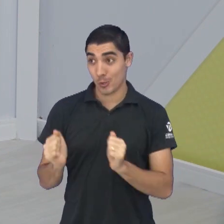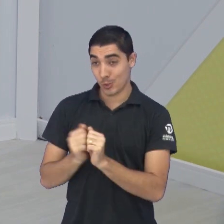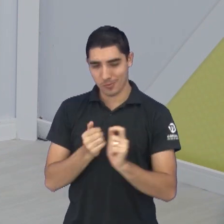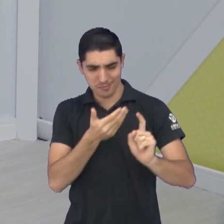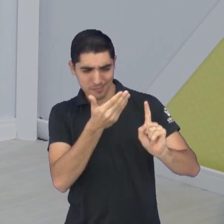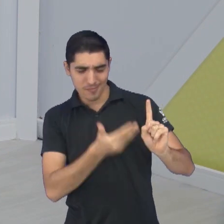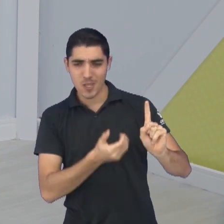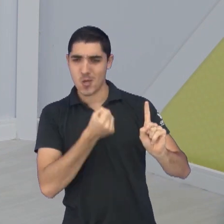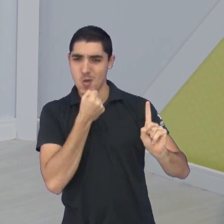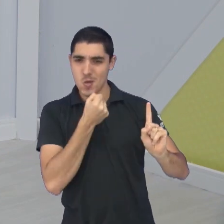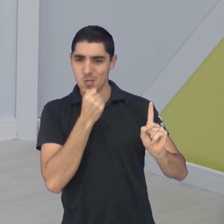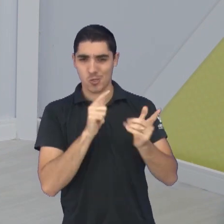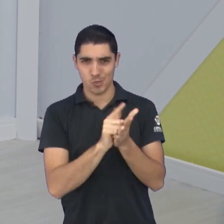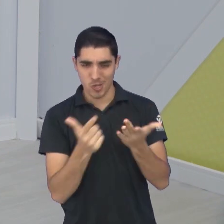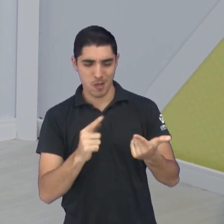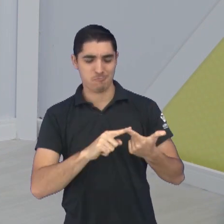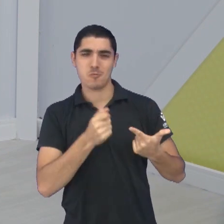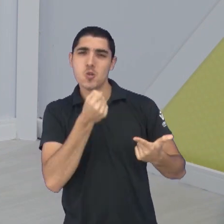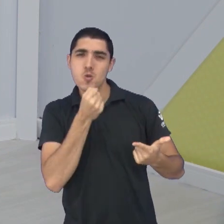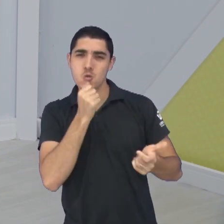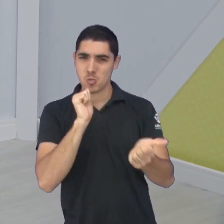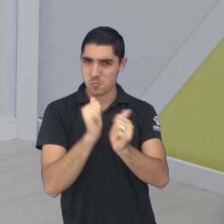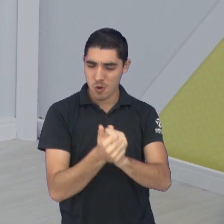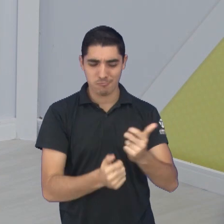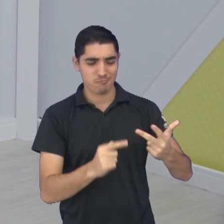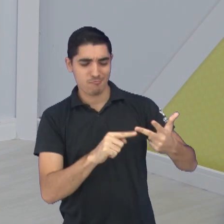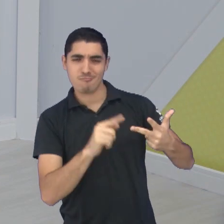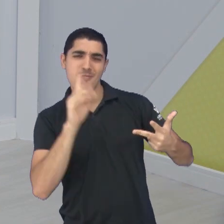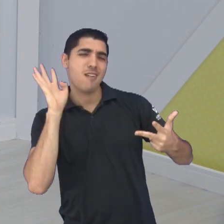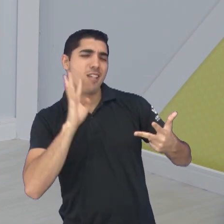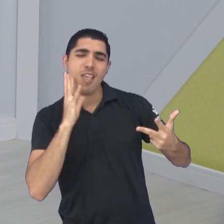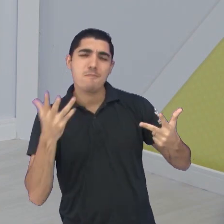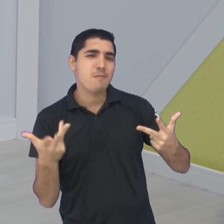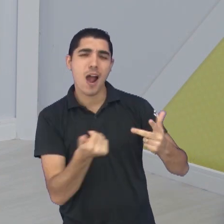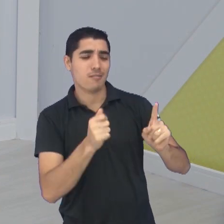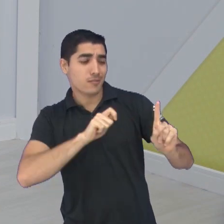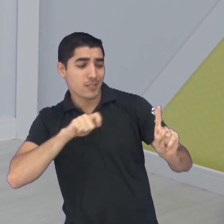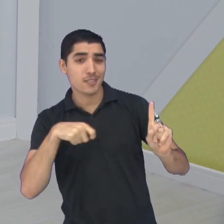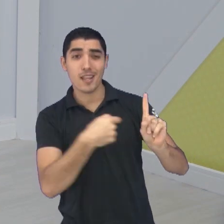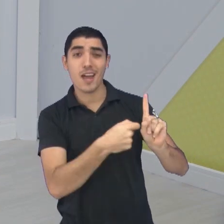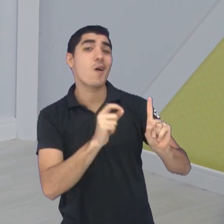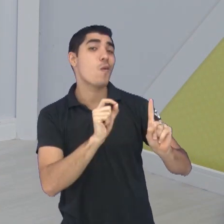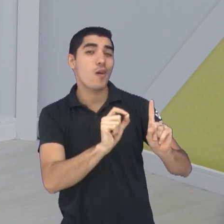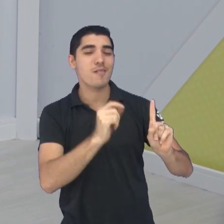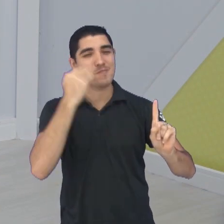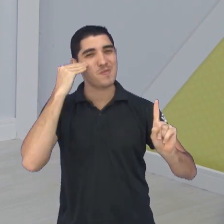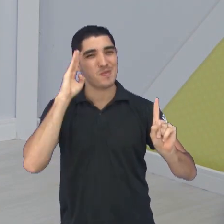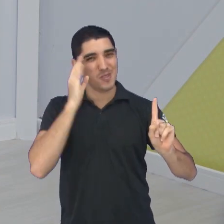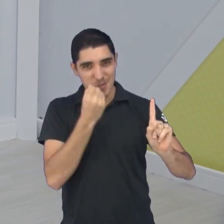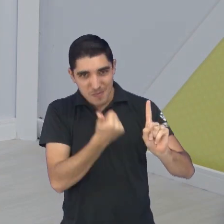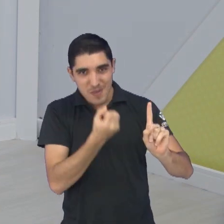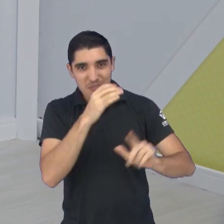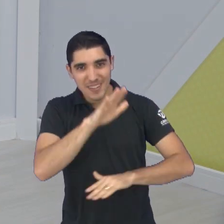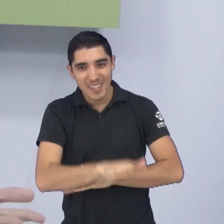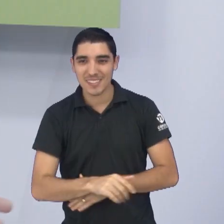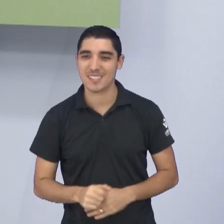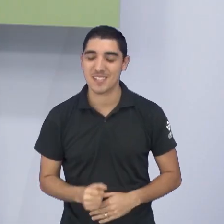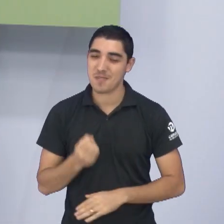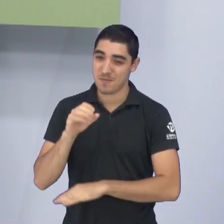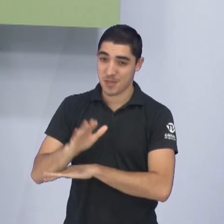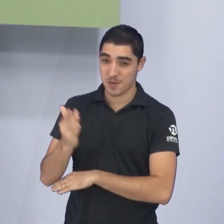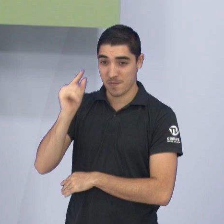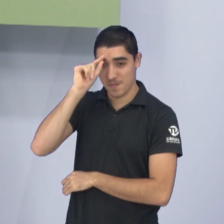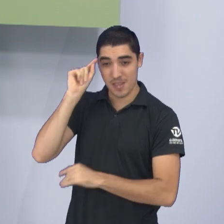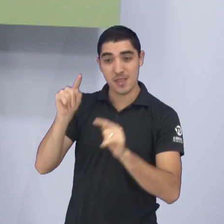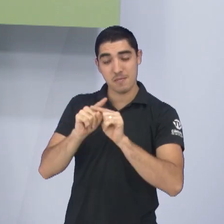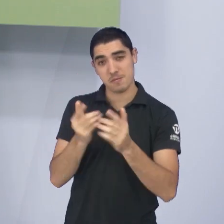ele, jornalista, repórter esportivo, o gente boa da TV Câmara, o nosso querido Bruno Castilho. Tudo bem, Brunão? Boa tarde. Boa tarde, Vieira.